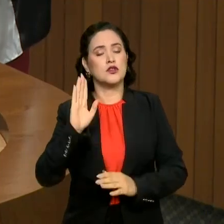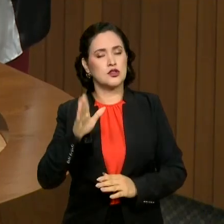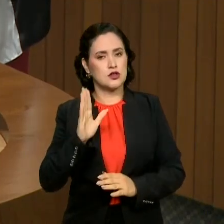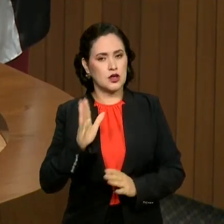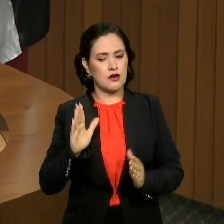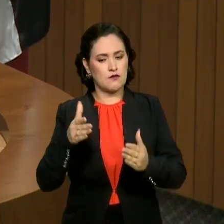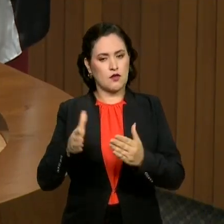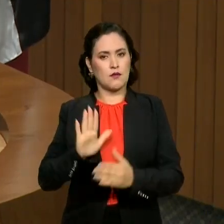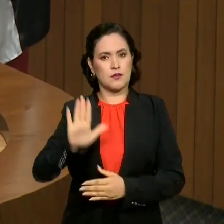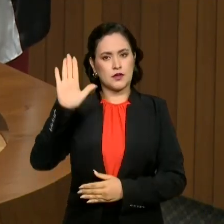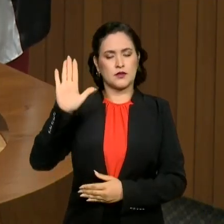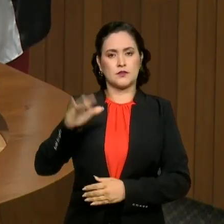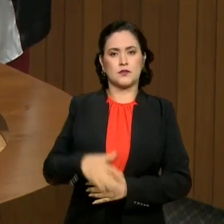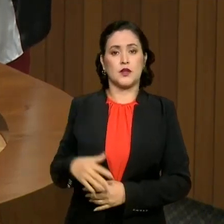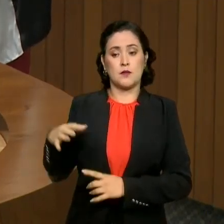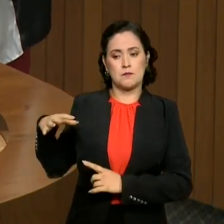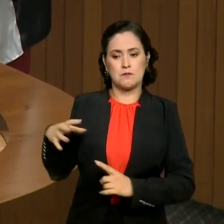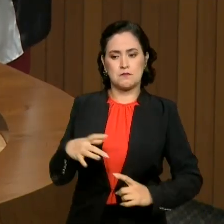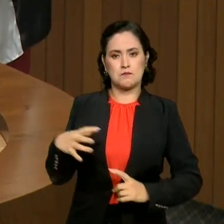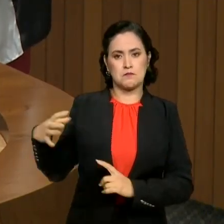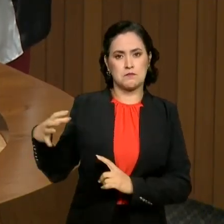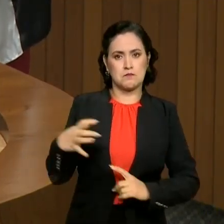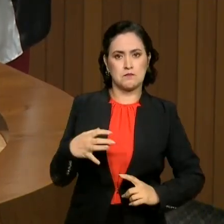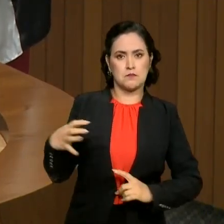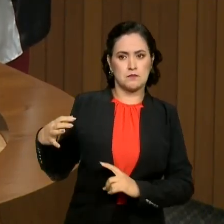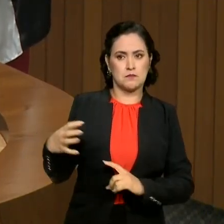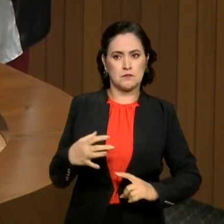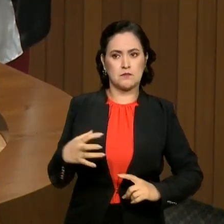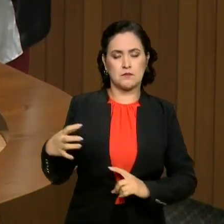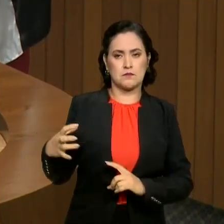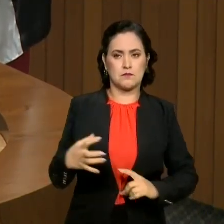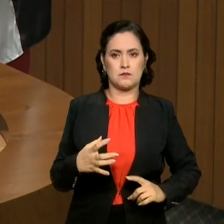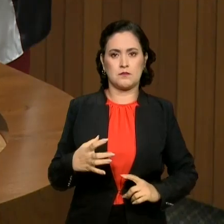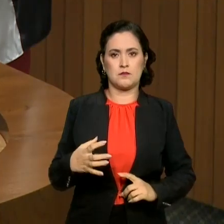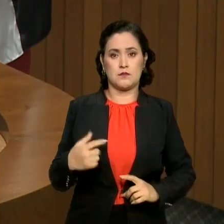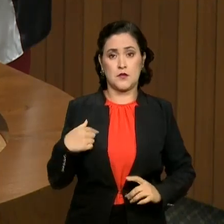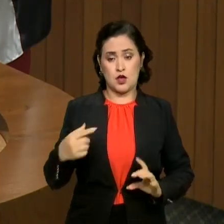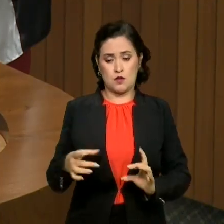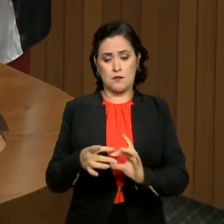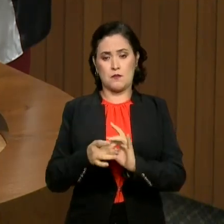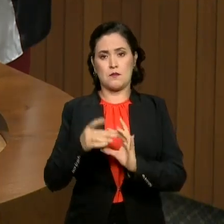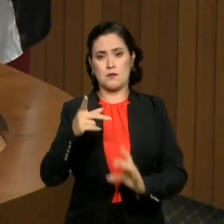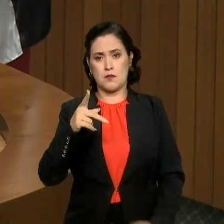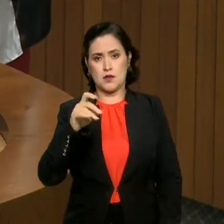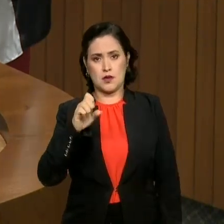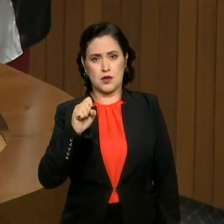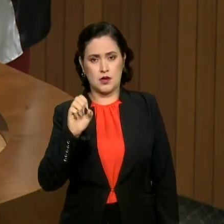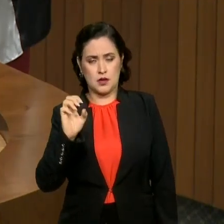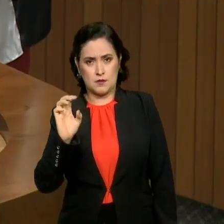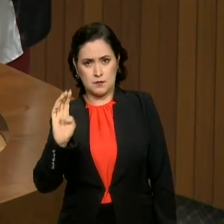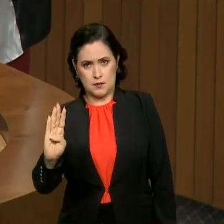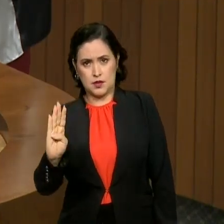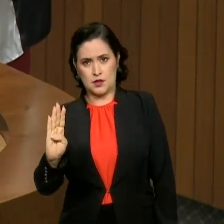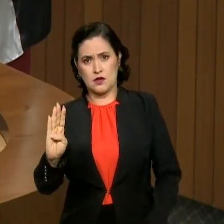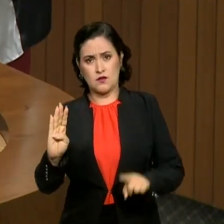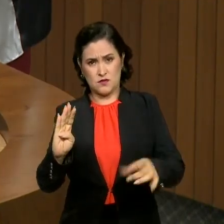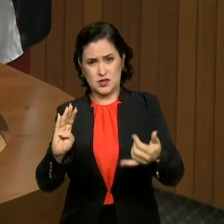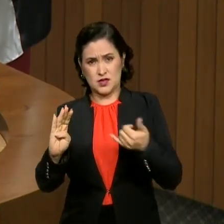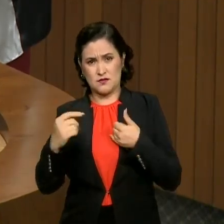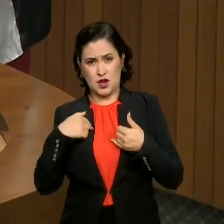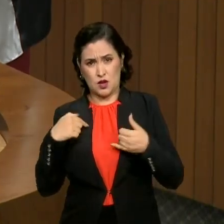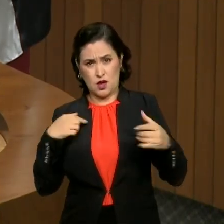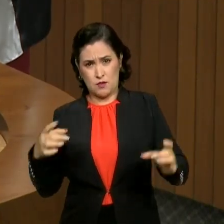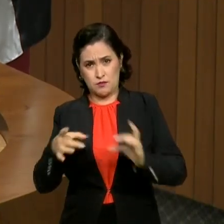ser perseguido mesmo. A minha filiação ao PSB, que o senhor disse que eu fui filiado ao PSB como se eu tivesse feito